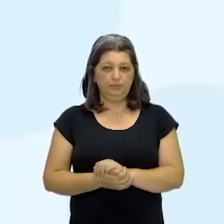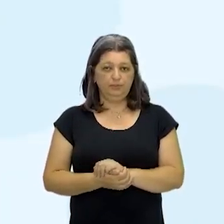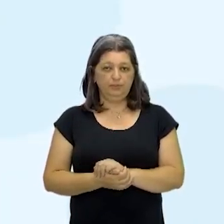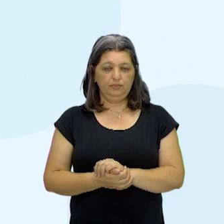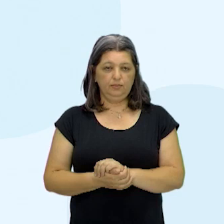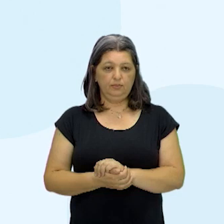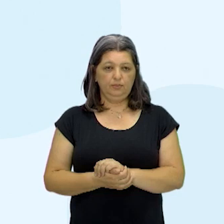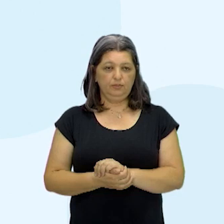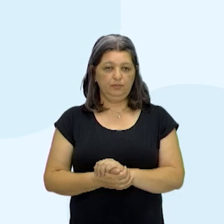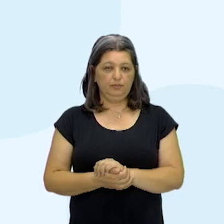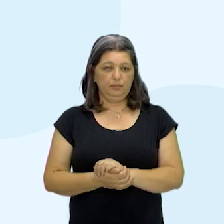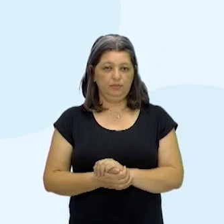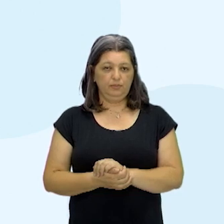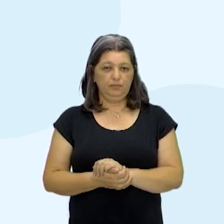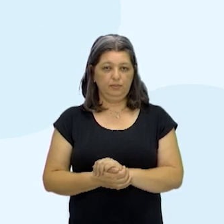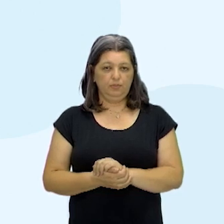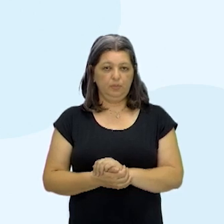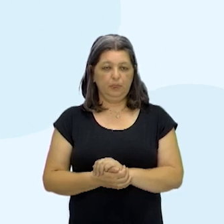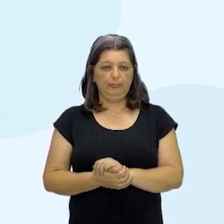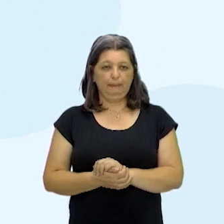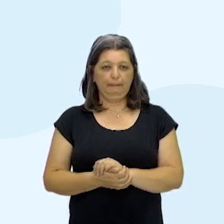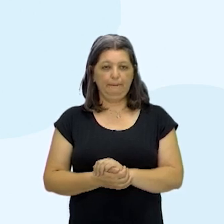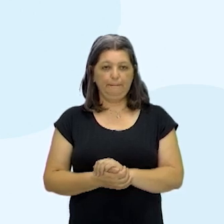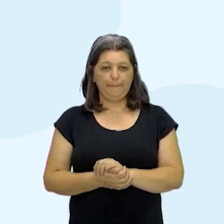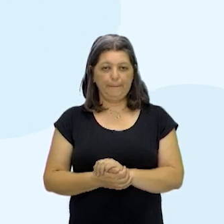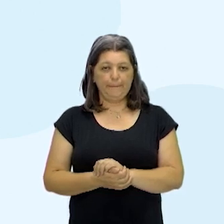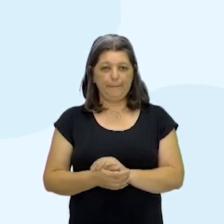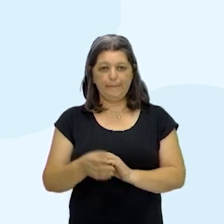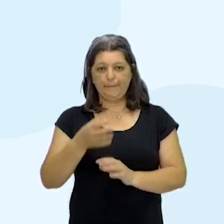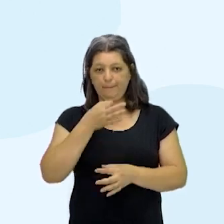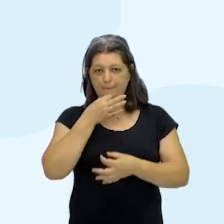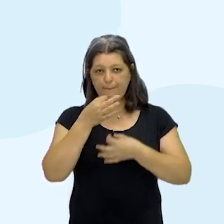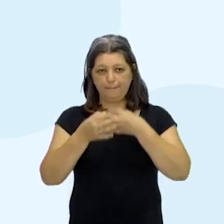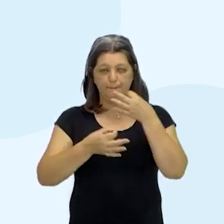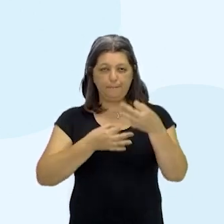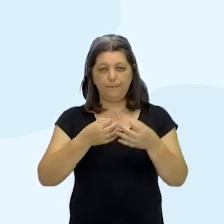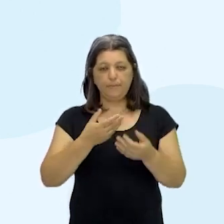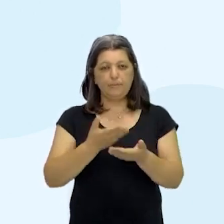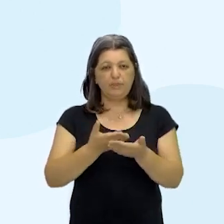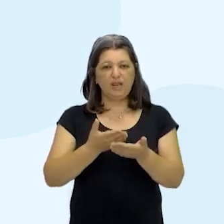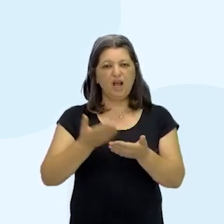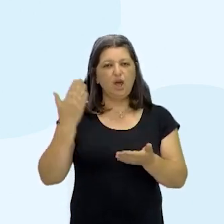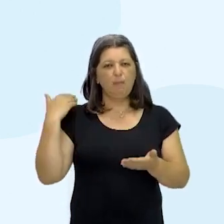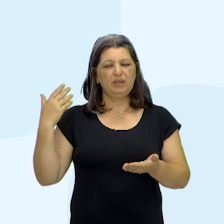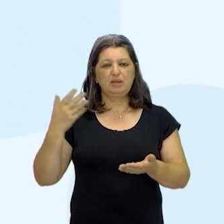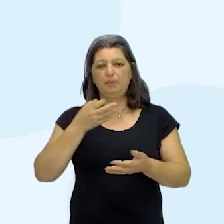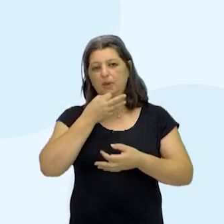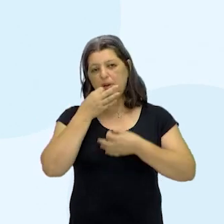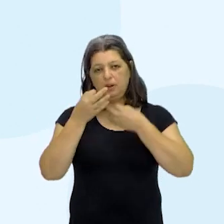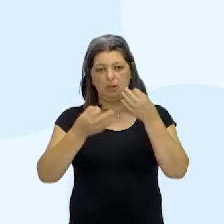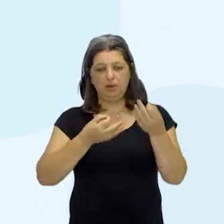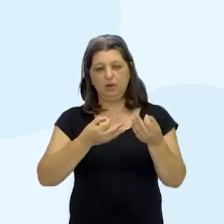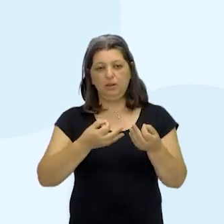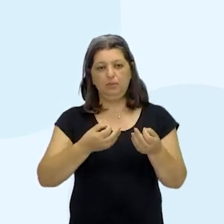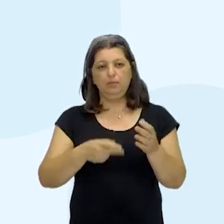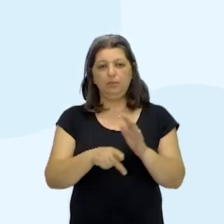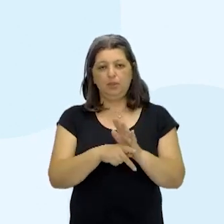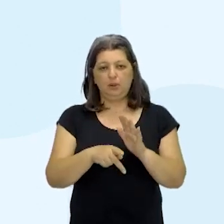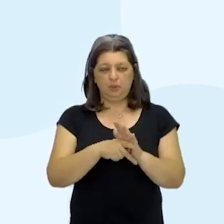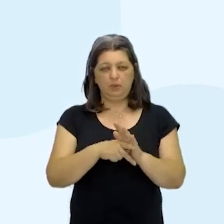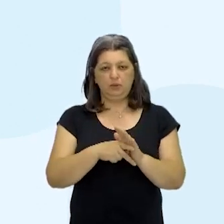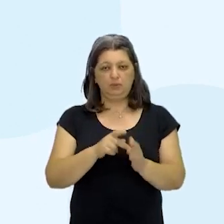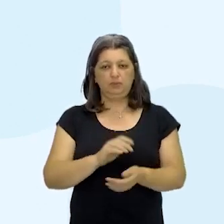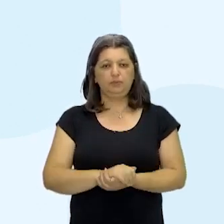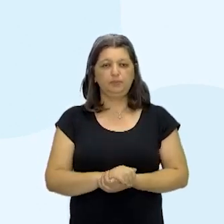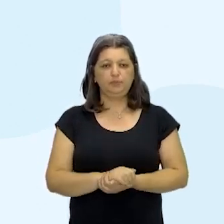to express opinion After watching videos and reading texts Na aula passada Na nós usamos argumentos Para expressar opinião Depois